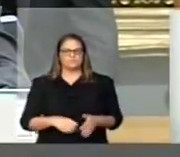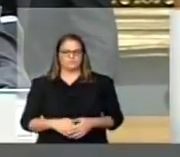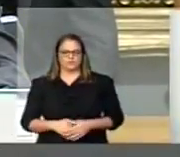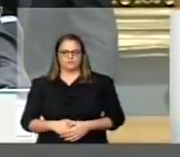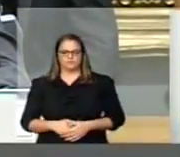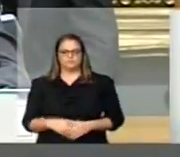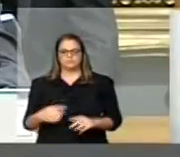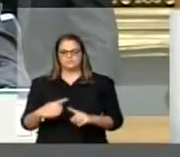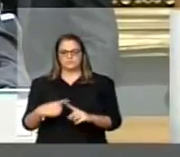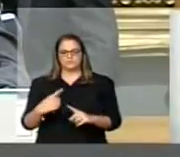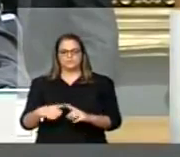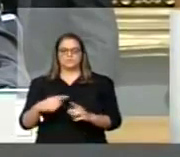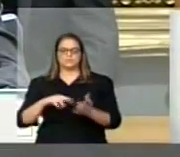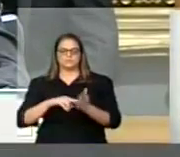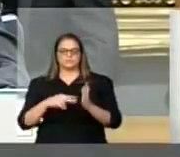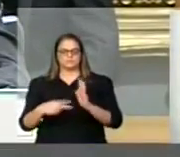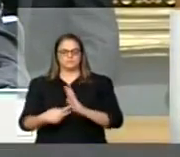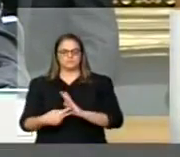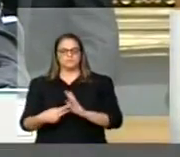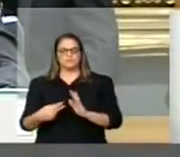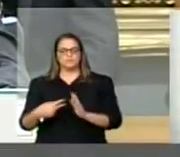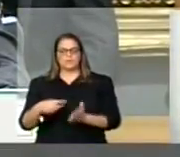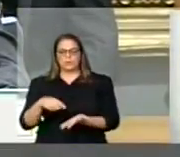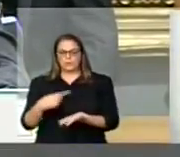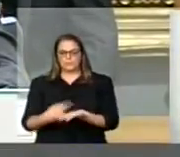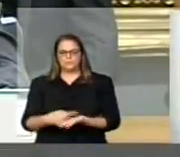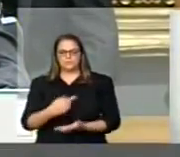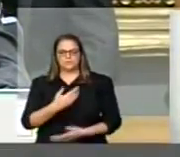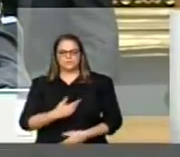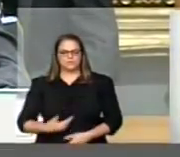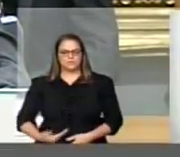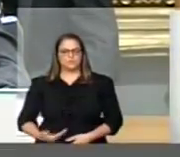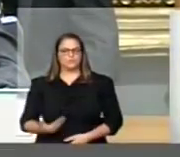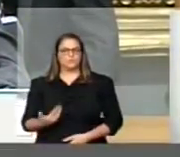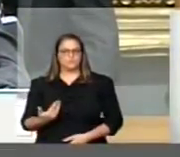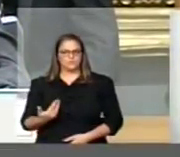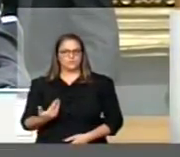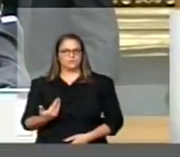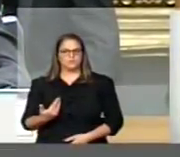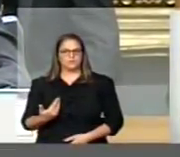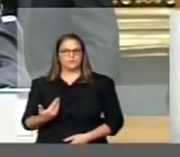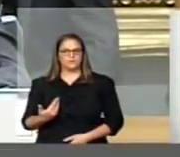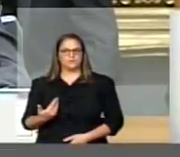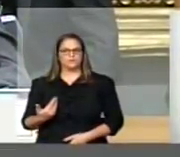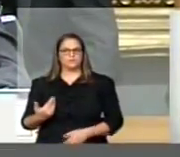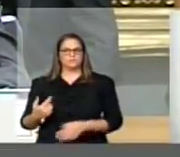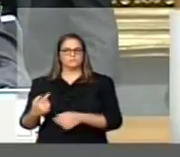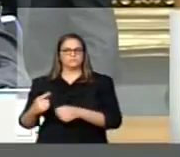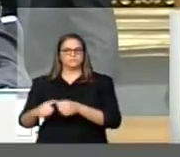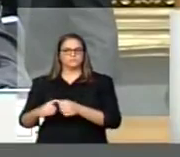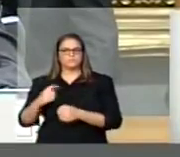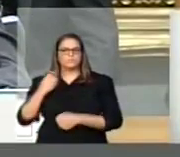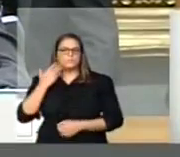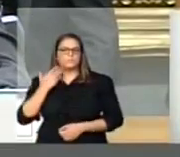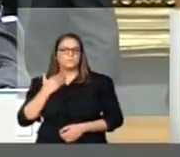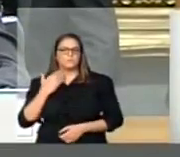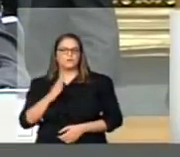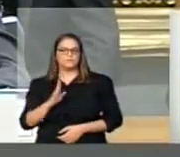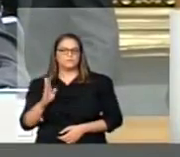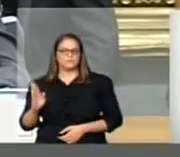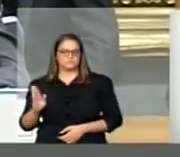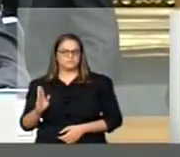eles representam a assunção de compromisso da União pelo Banco do Brasil, que, portanto,